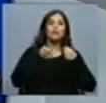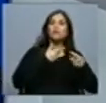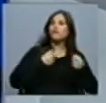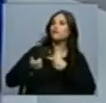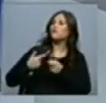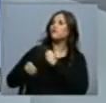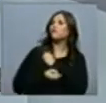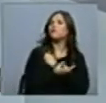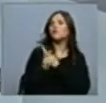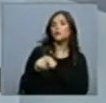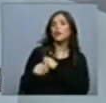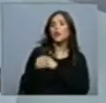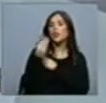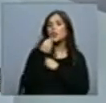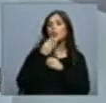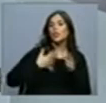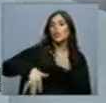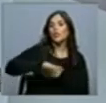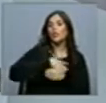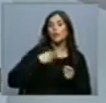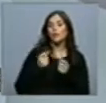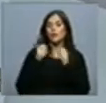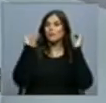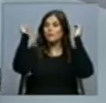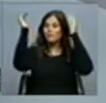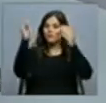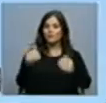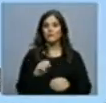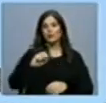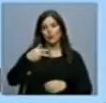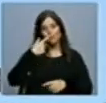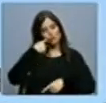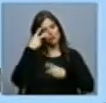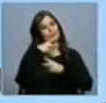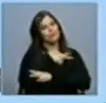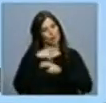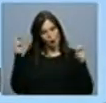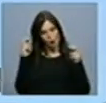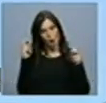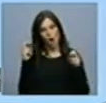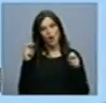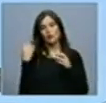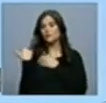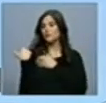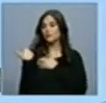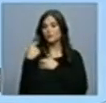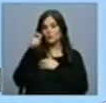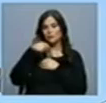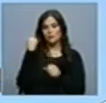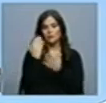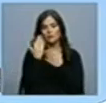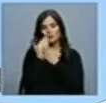também um super terra nas vizinhanças do Sistema Solar. Ambas as revelações com o cunho de astrónomos ou